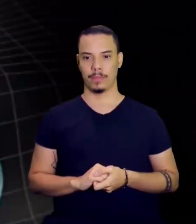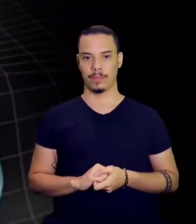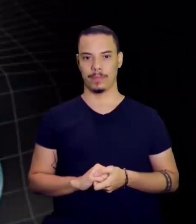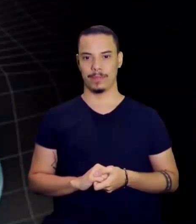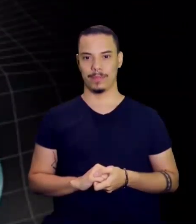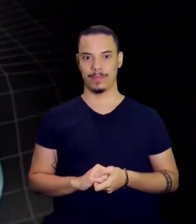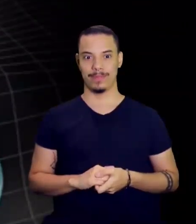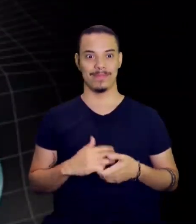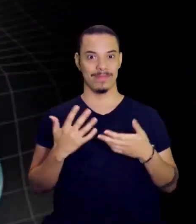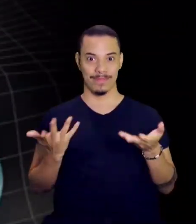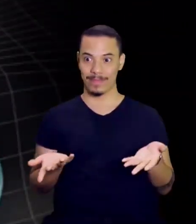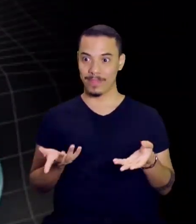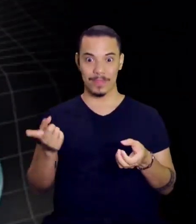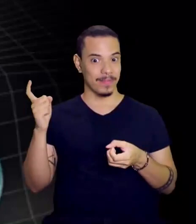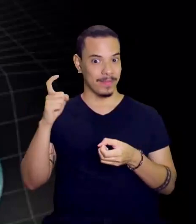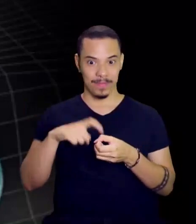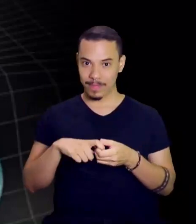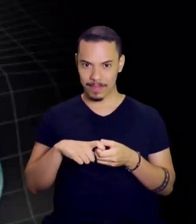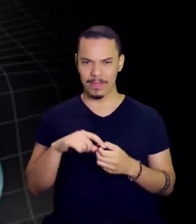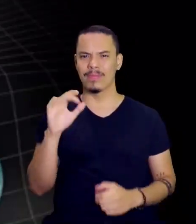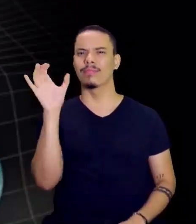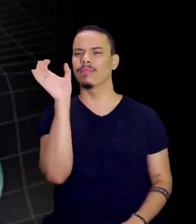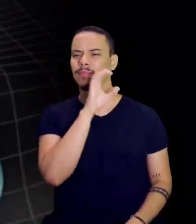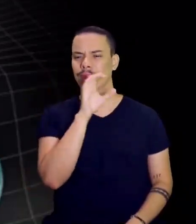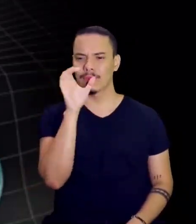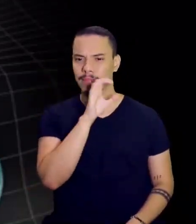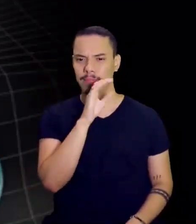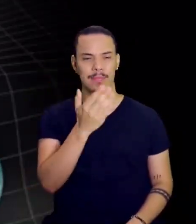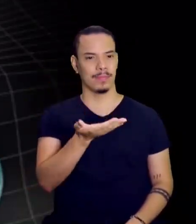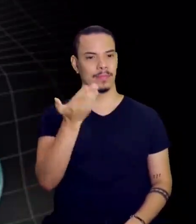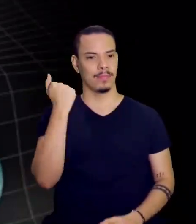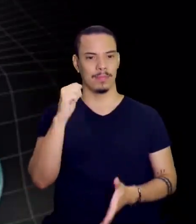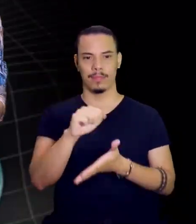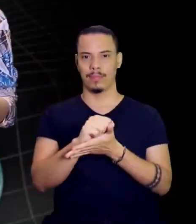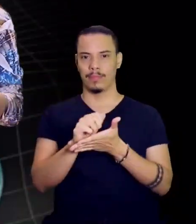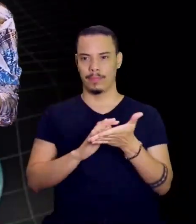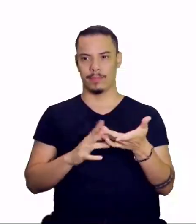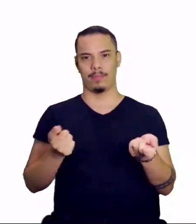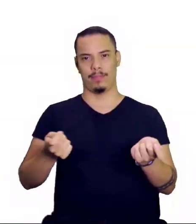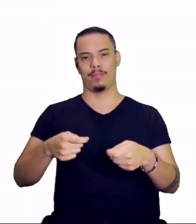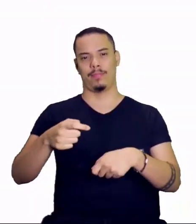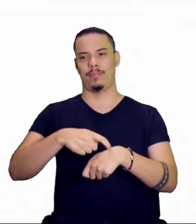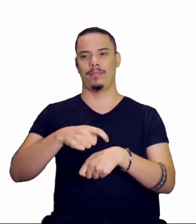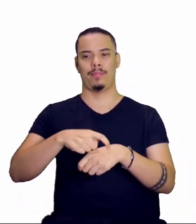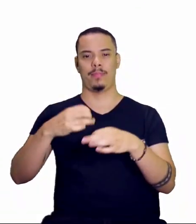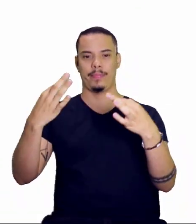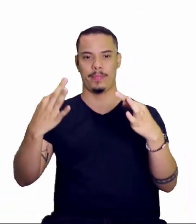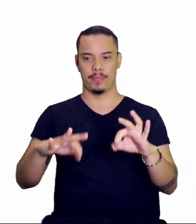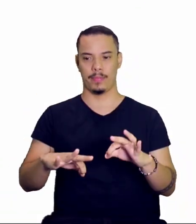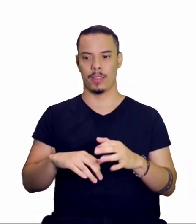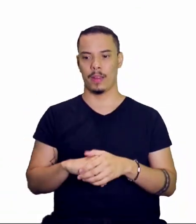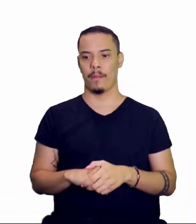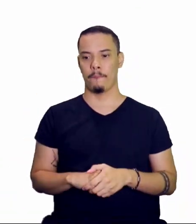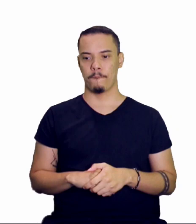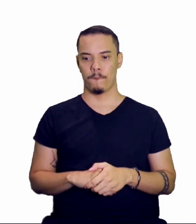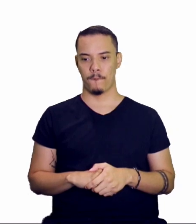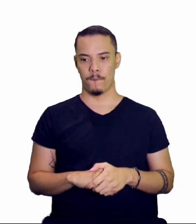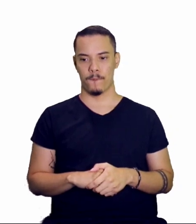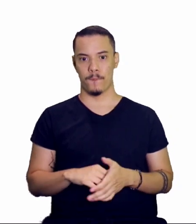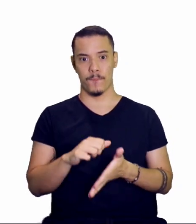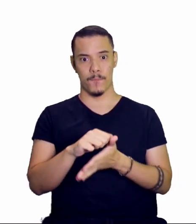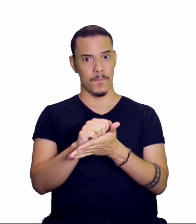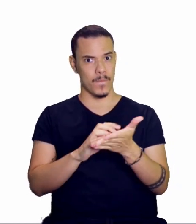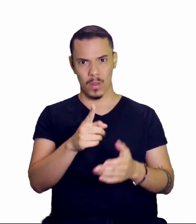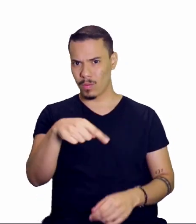Olá, jovens. Atividade de sala. Rapidinho, né? Vamos para as atividades de deu sala tempo ali? de fazer, com certeza. Atividade Acho de que eles não sala.